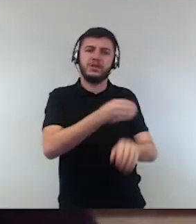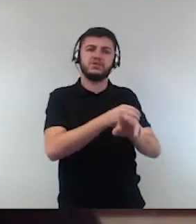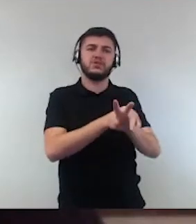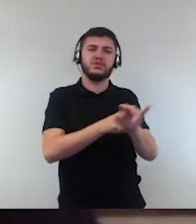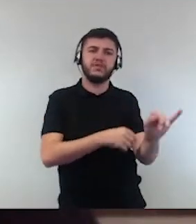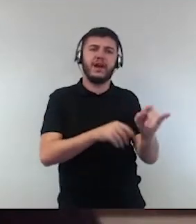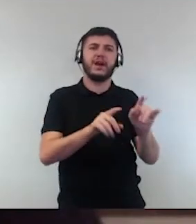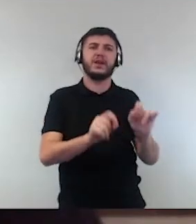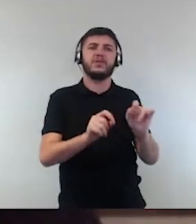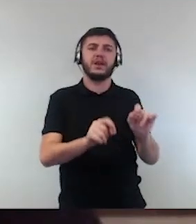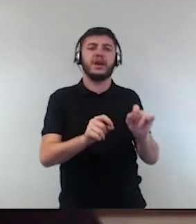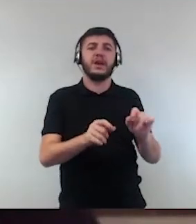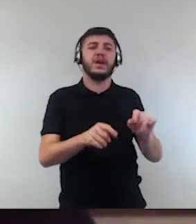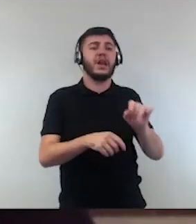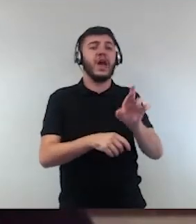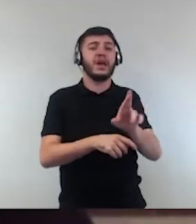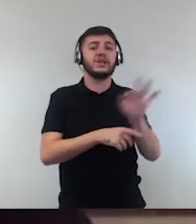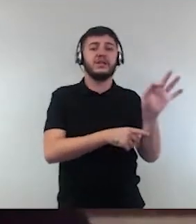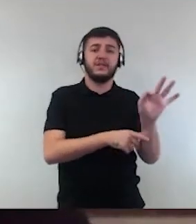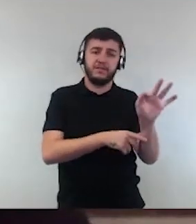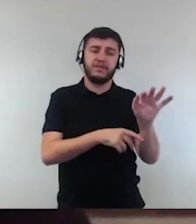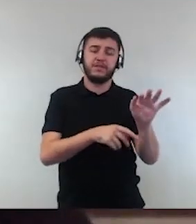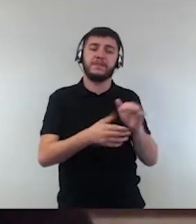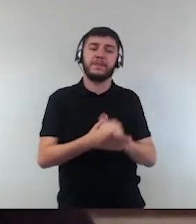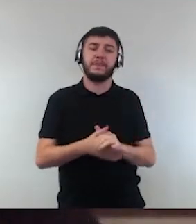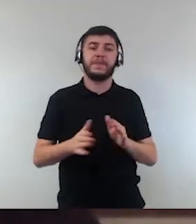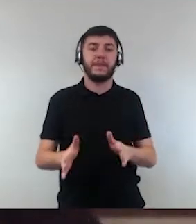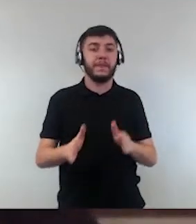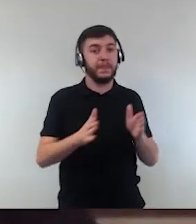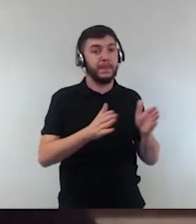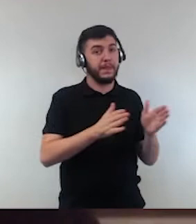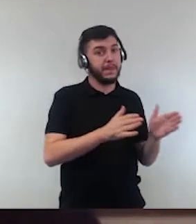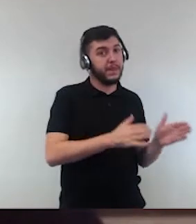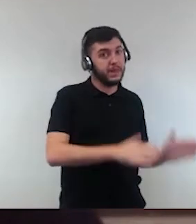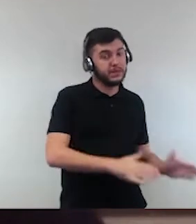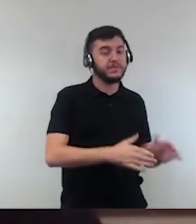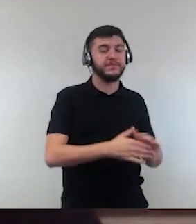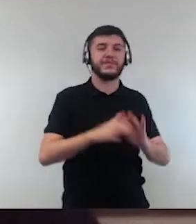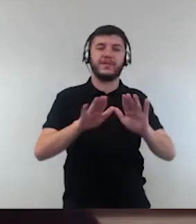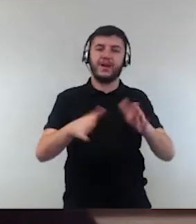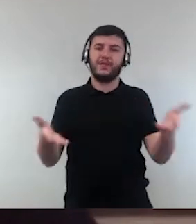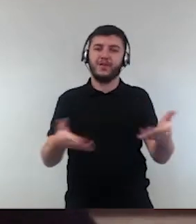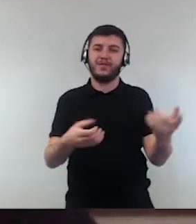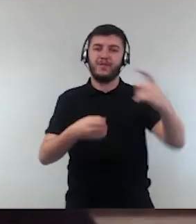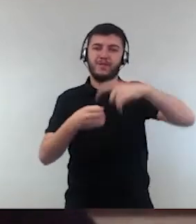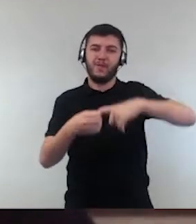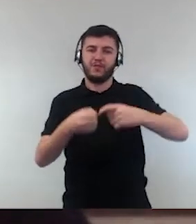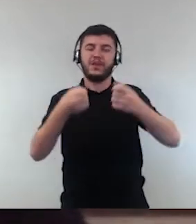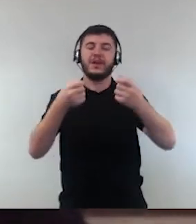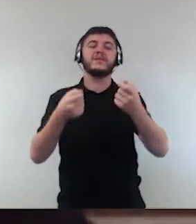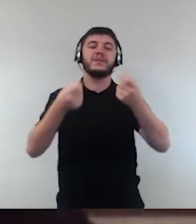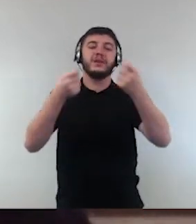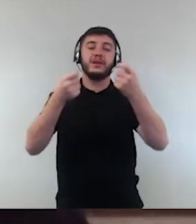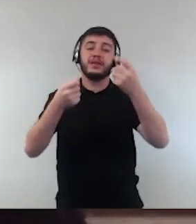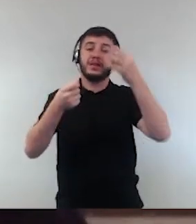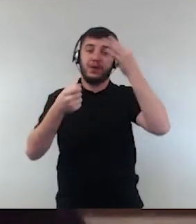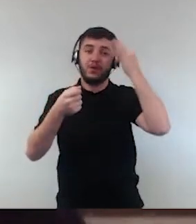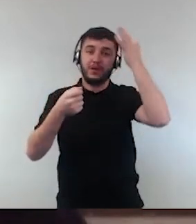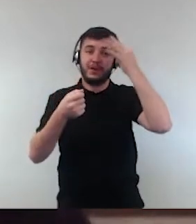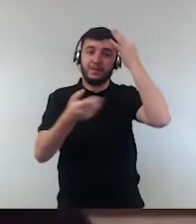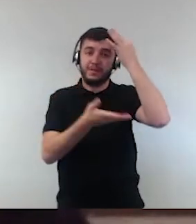distribuidoras. Por outro lado, os consumidores do Grupo A, só voltando aqui um pouquinho à nossa